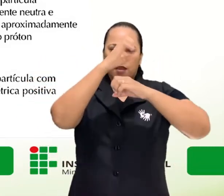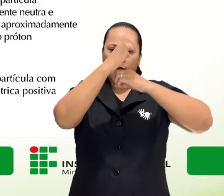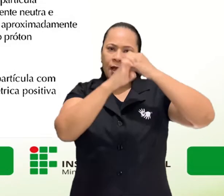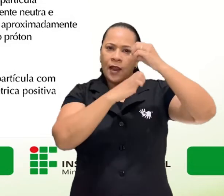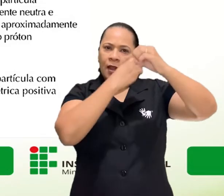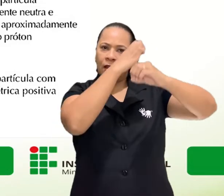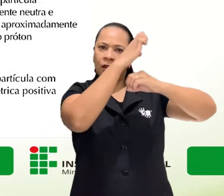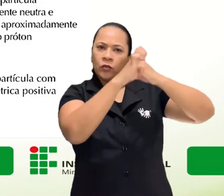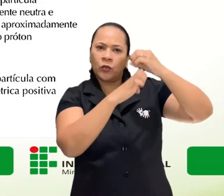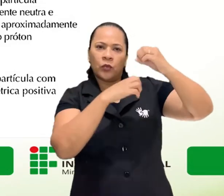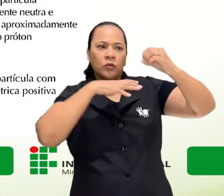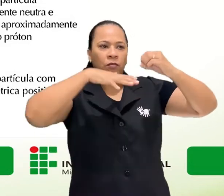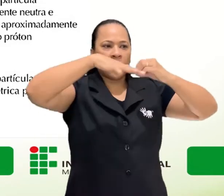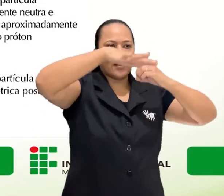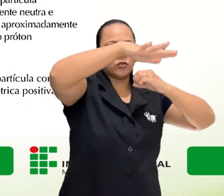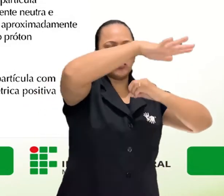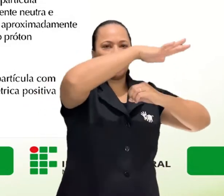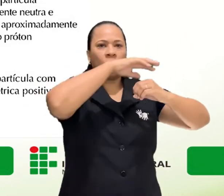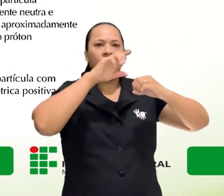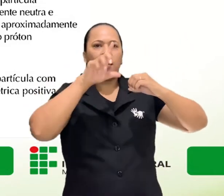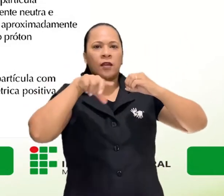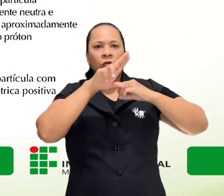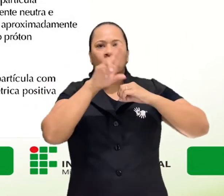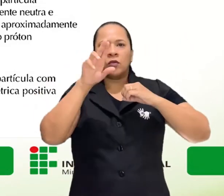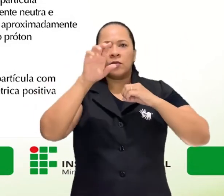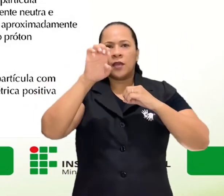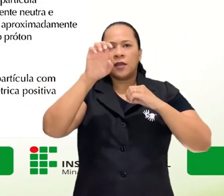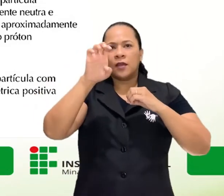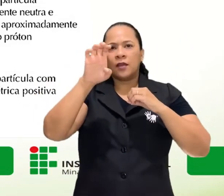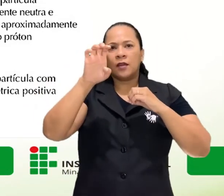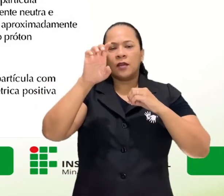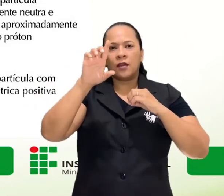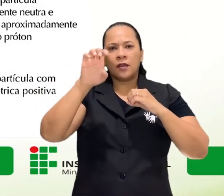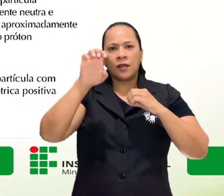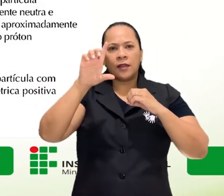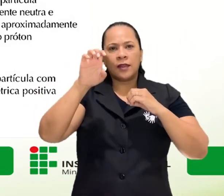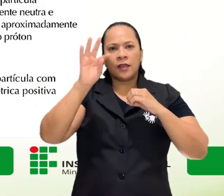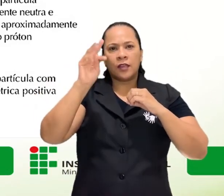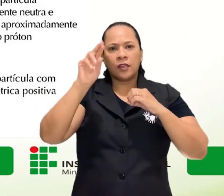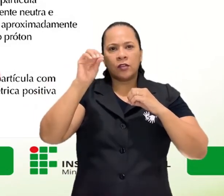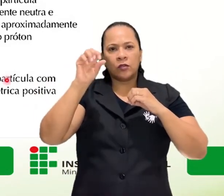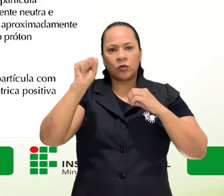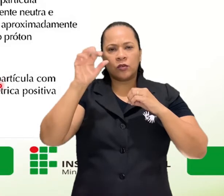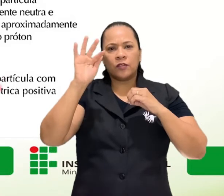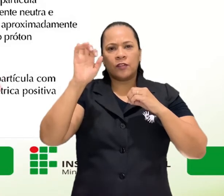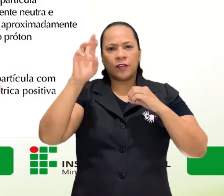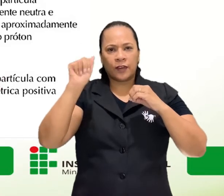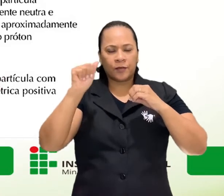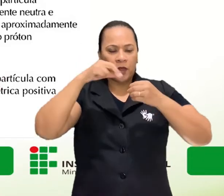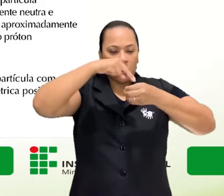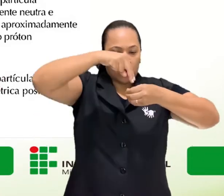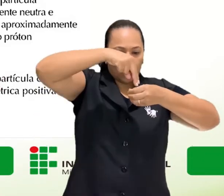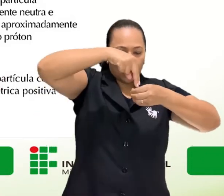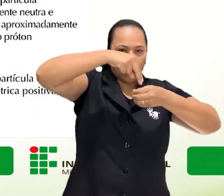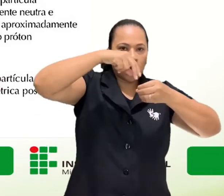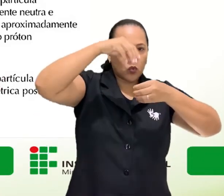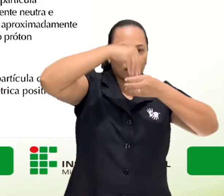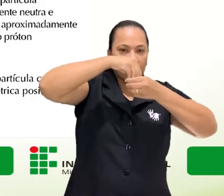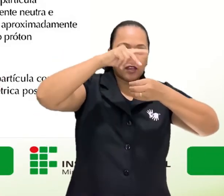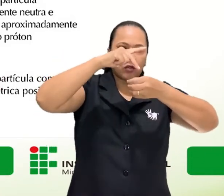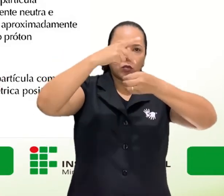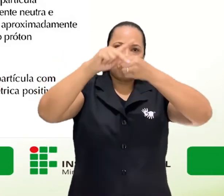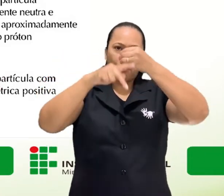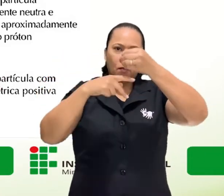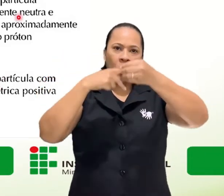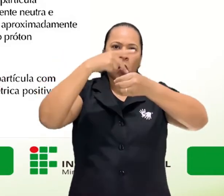estão localizados é chamado de eletrosfera. E no núcleo, além dos prótons, a gente também tem